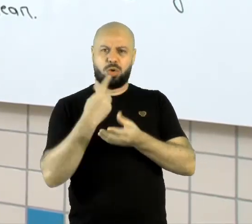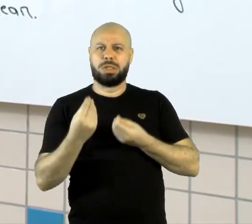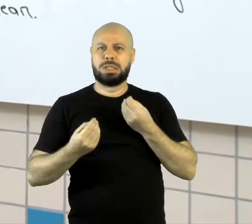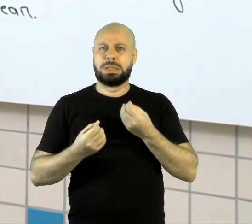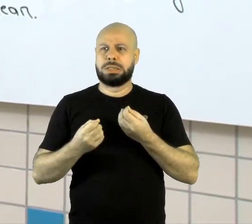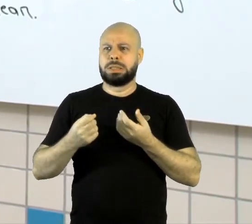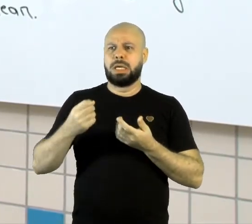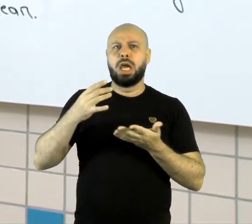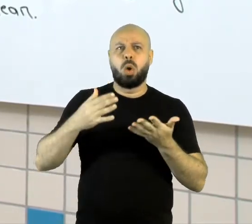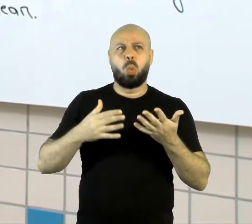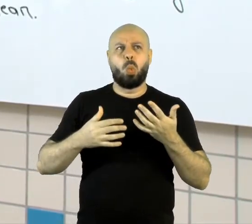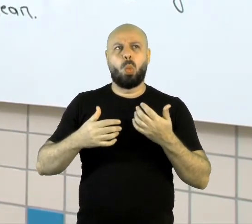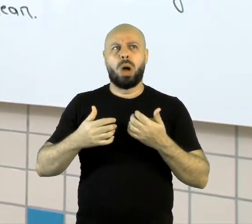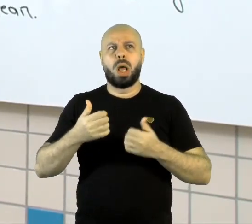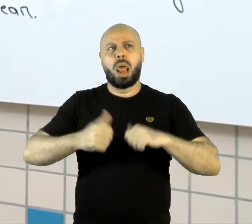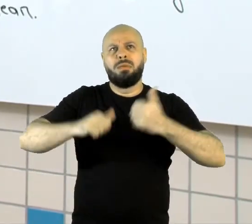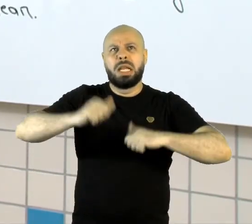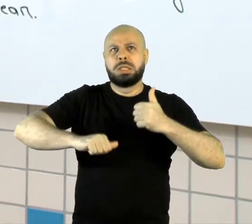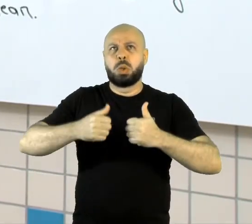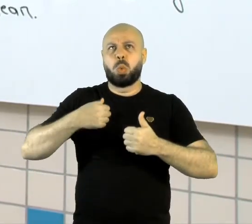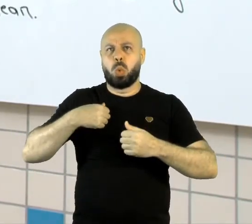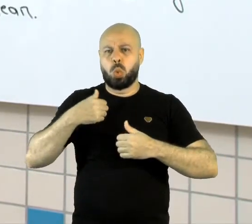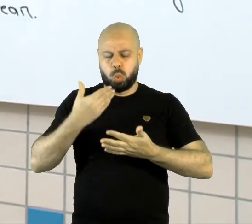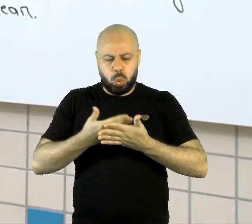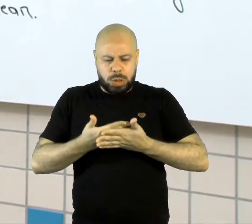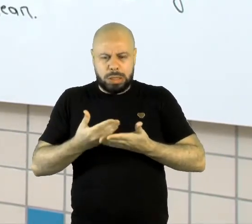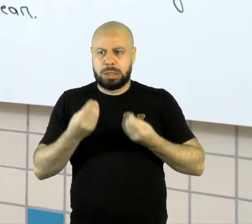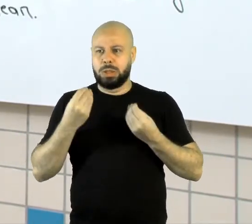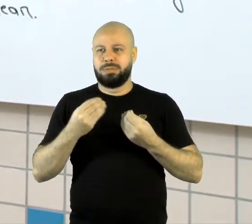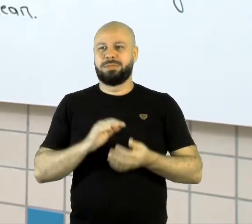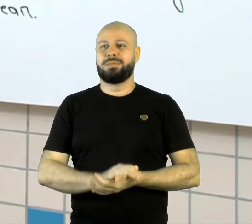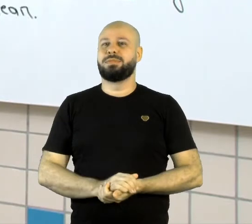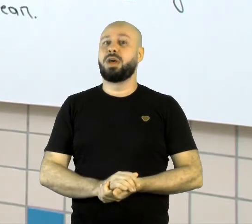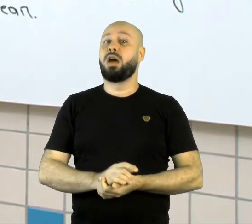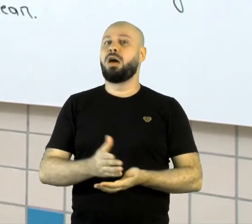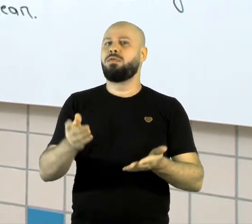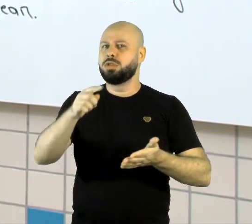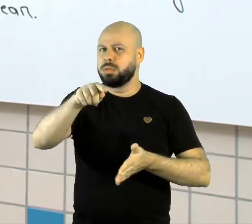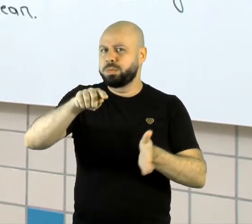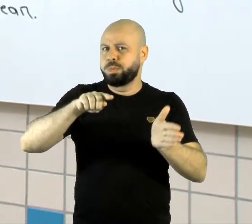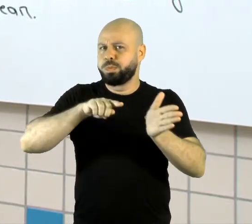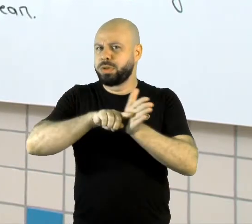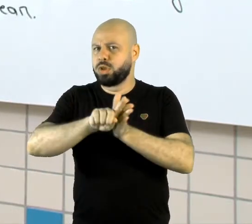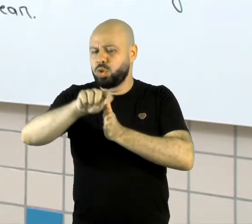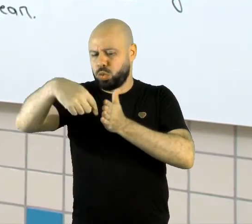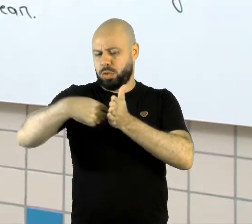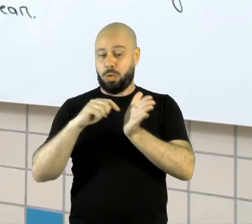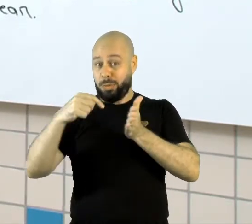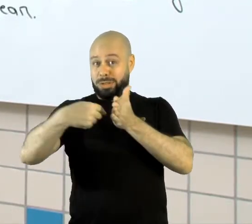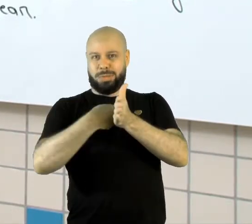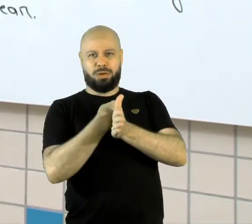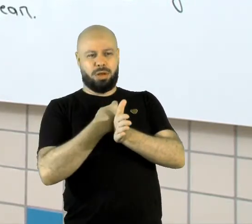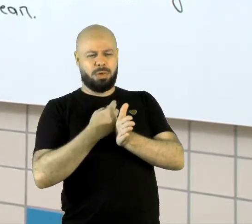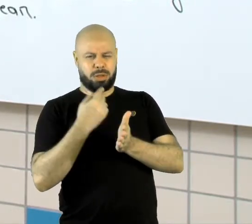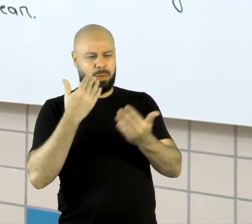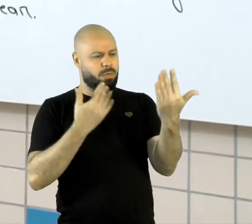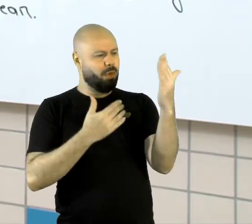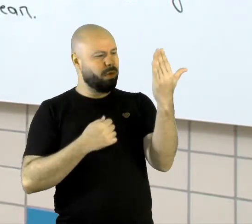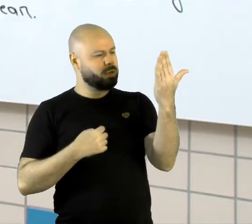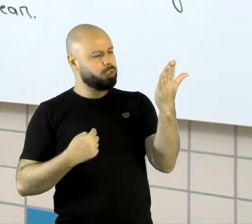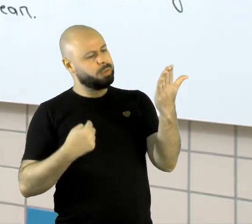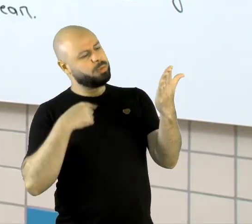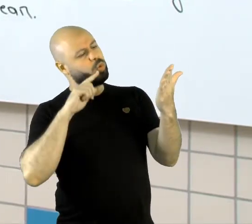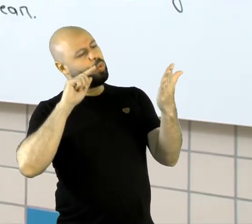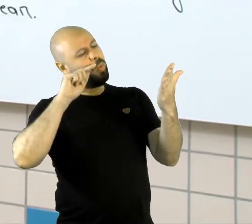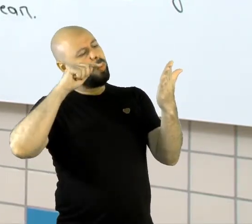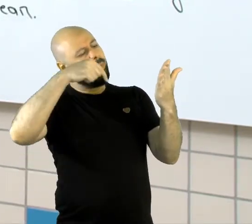para avaliação? Eu estudei para avaliação? Então, aqui, você vai fazer uma pergunta a você mesmo, pode até se olhar no espelho, ok? Então, eu